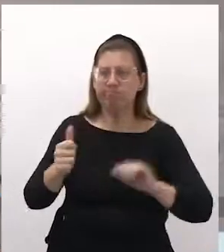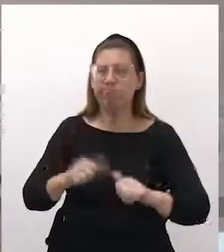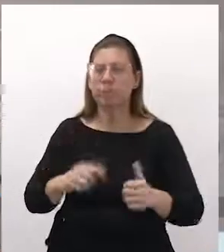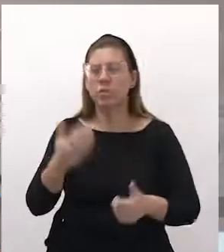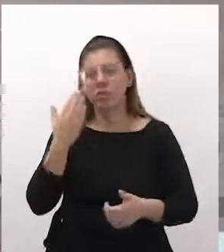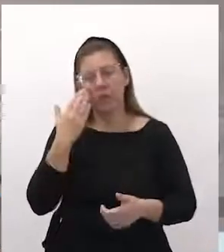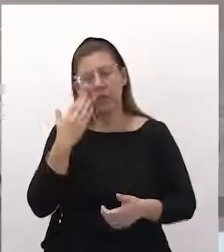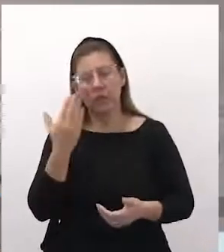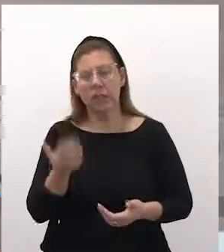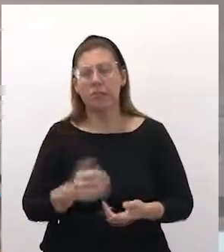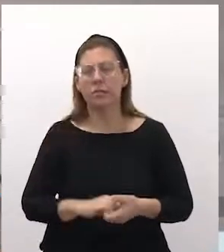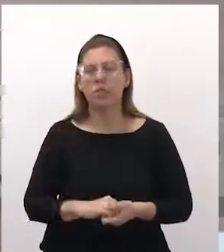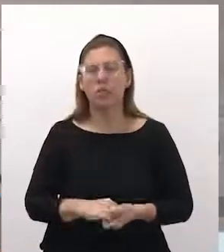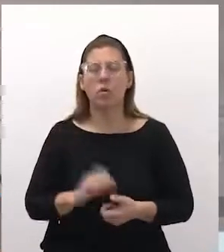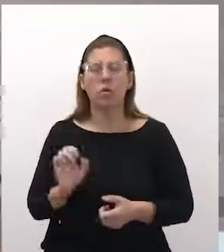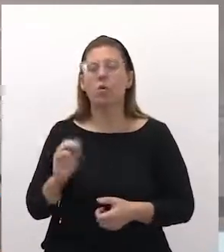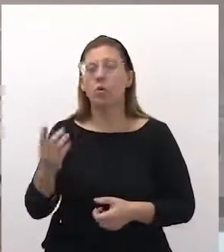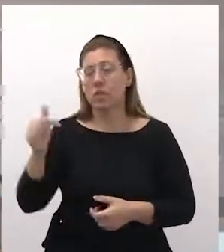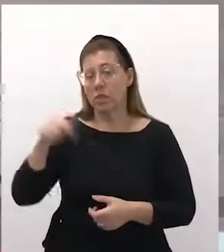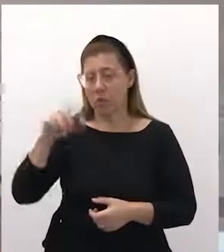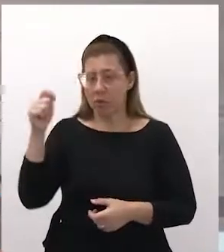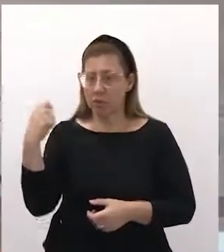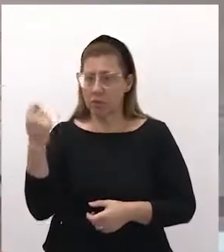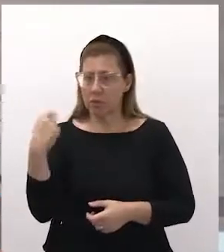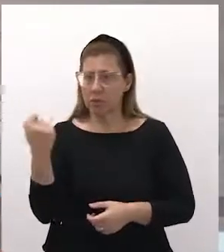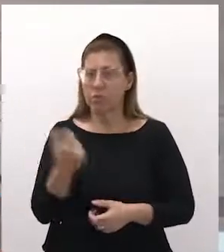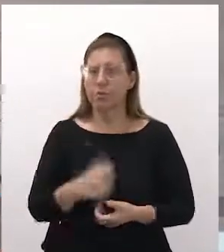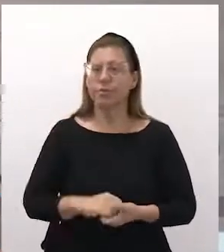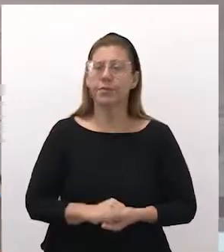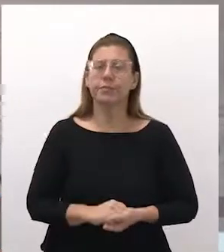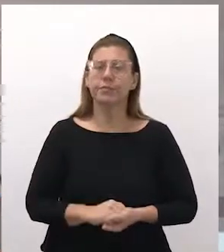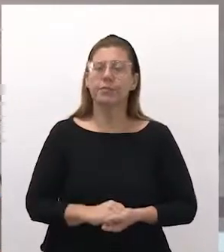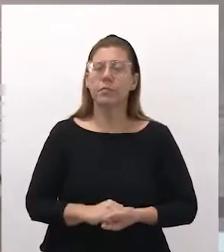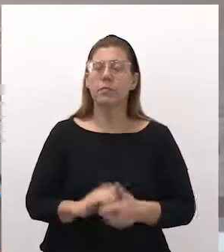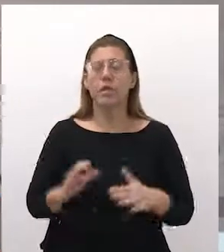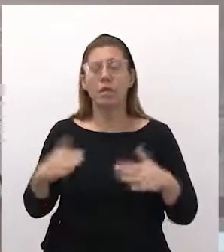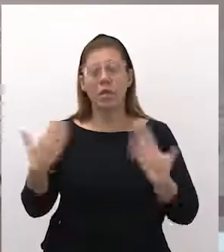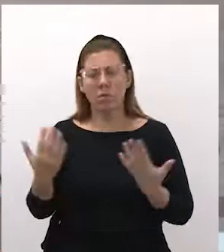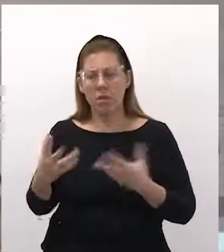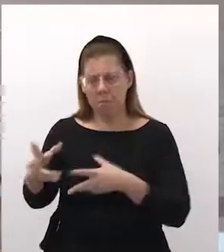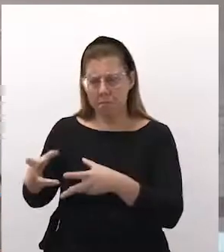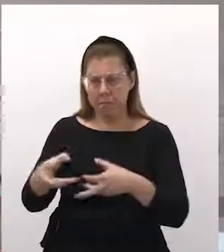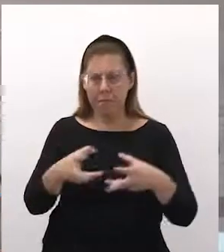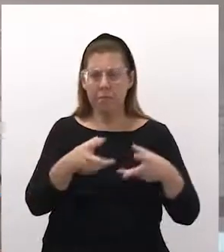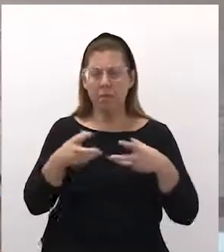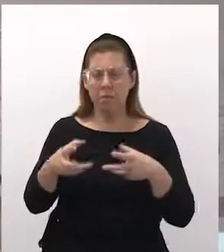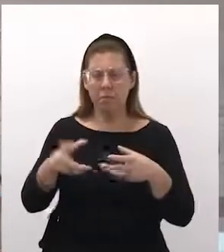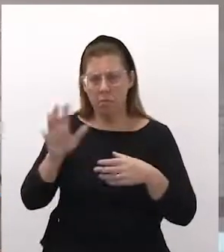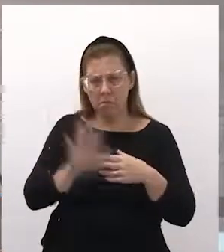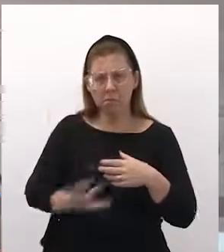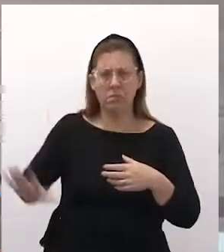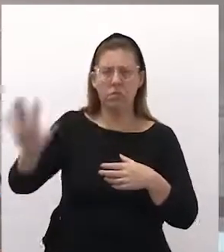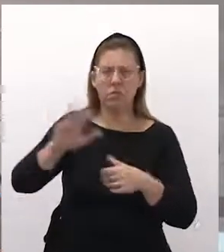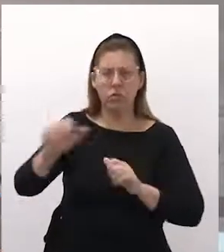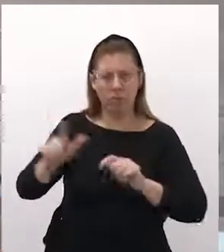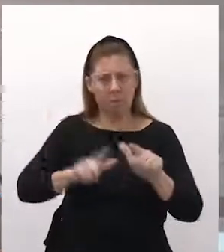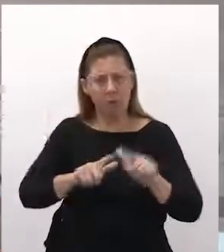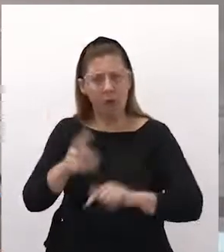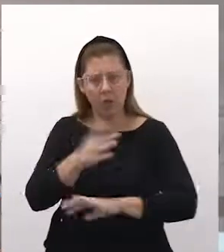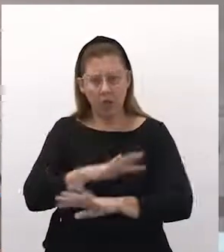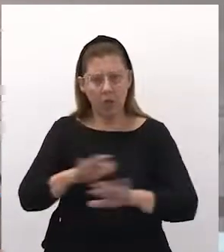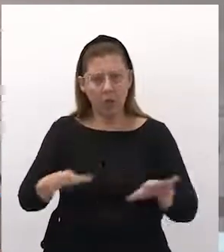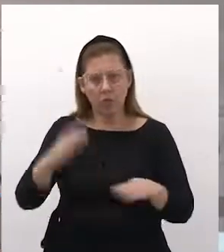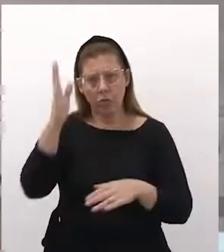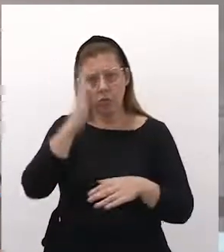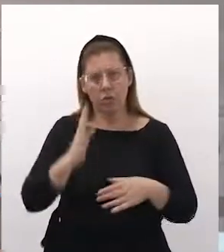para vocês um caso do Rio Grande do Sul que é bem paradigmático. E daí, quando a gente vai olhar em termos gerais, né, do trabalho infantil no